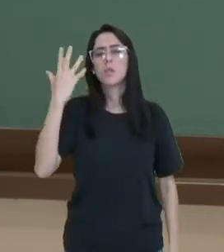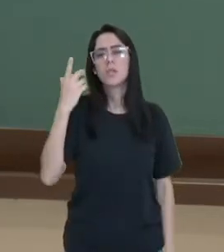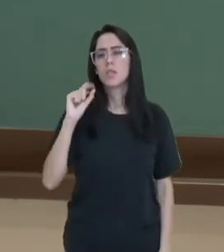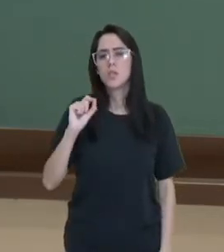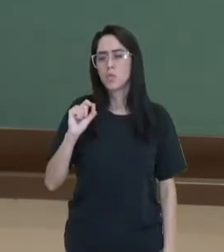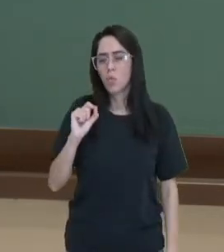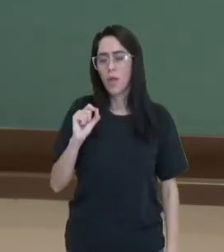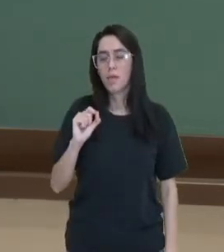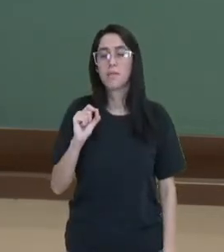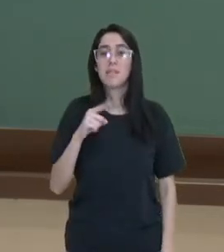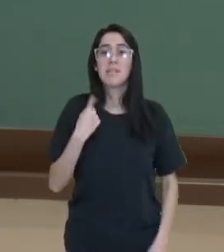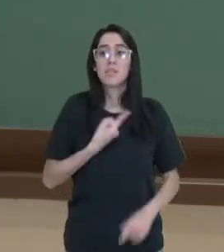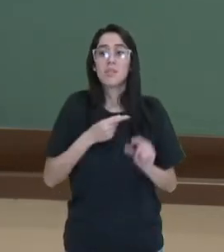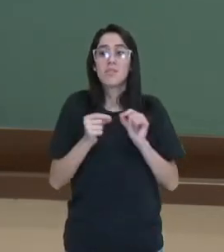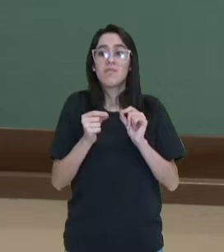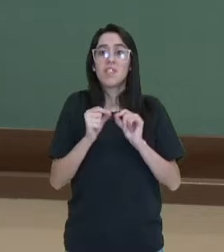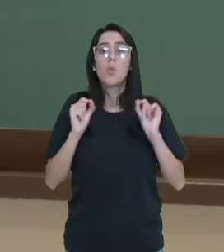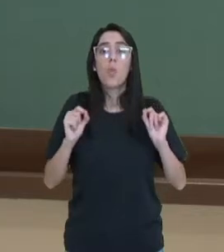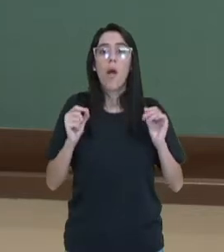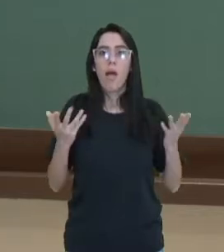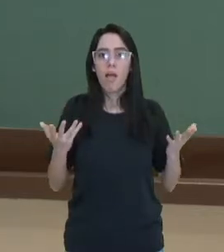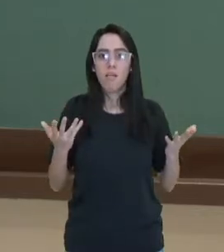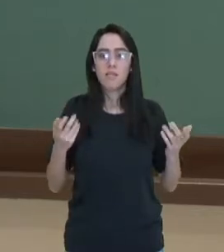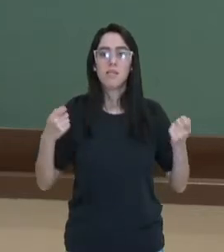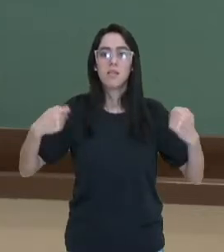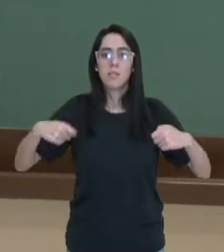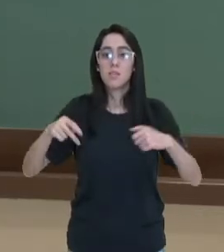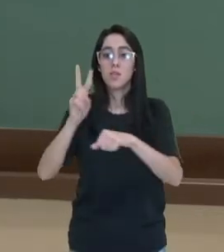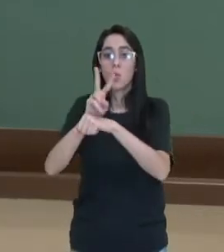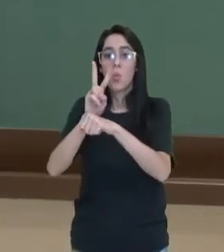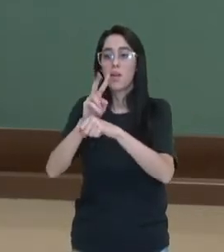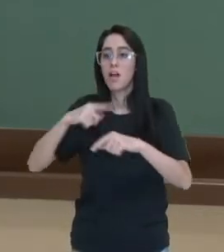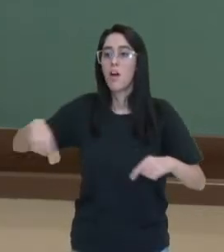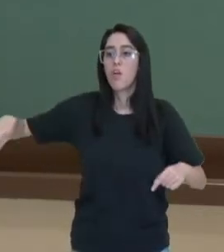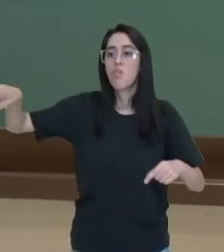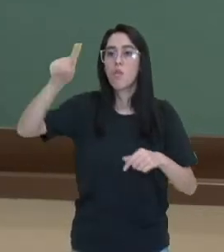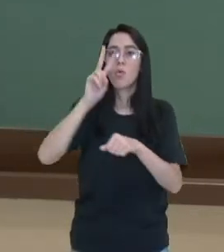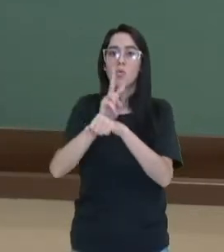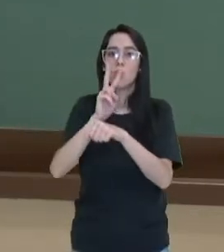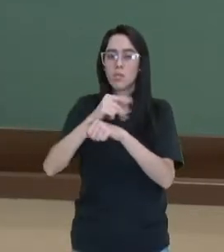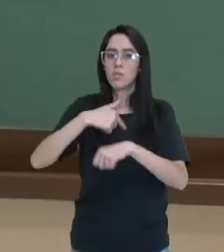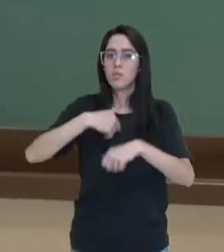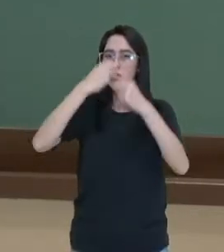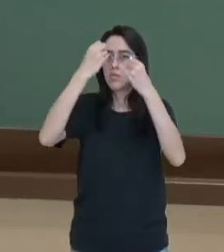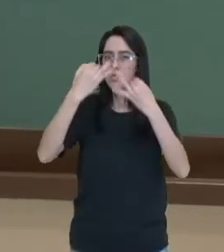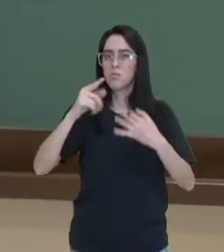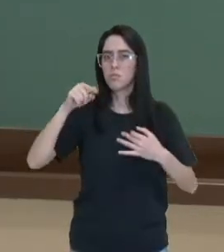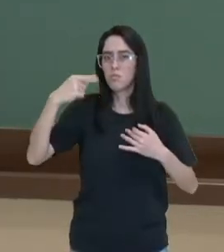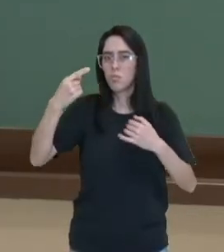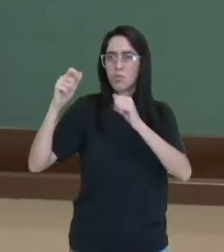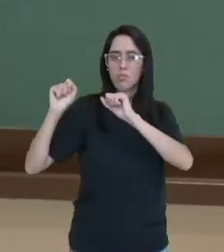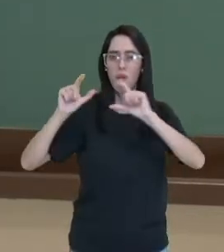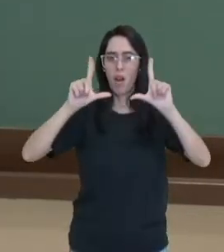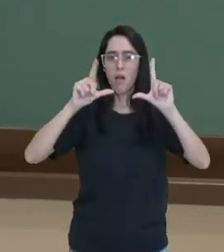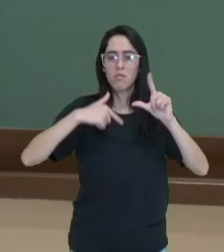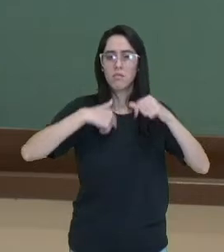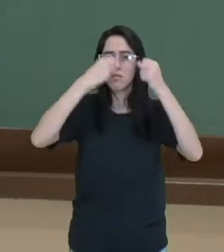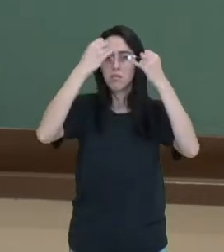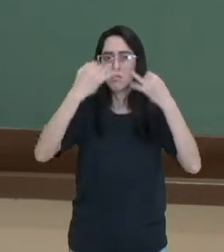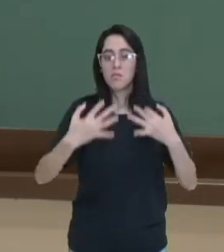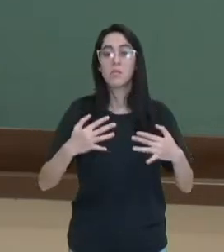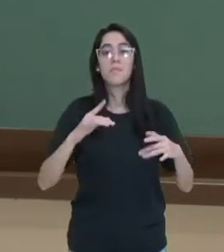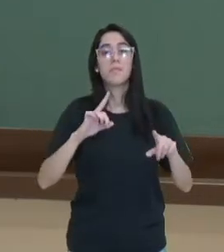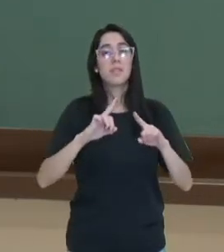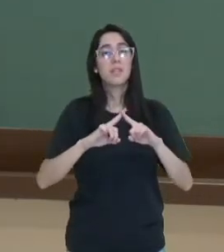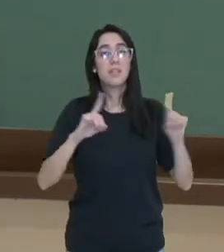o que a gente deve fazer é cuidar com o ao redor, né? Eu vou falar um pouquinho mais no próximo slide, mas ele é